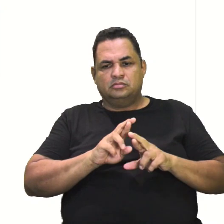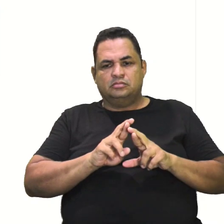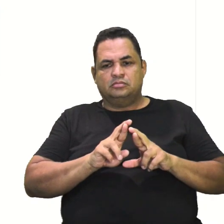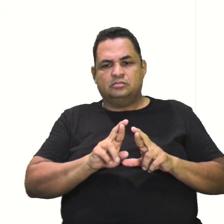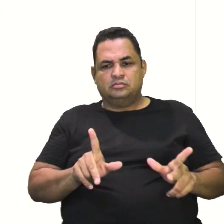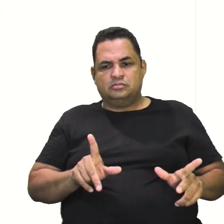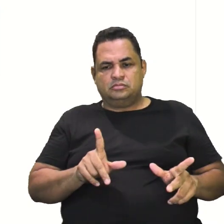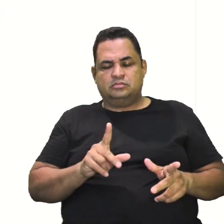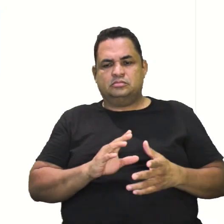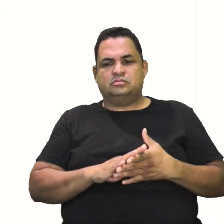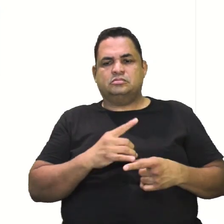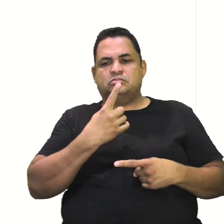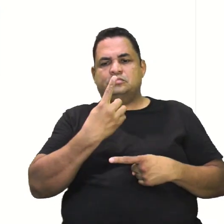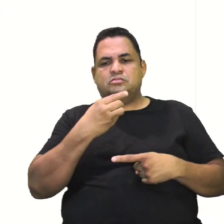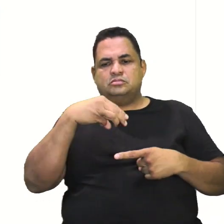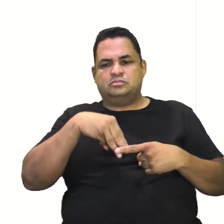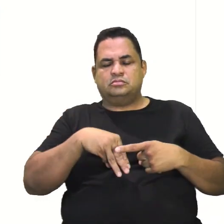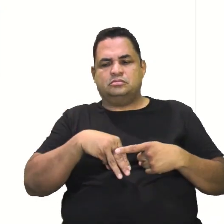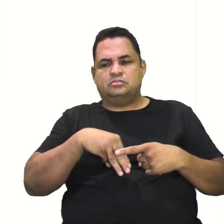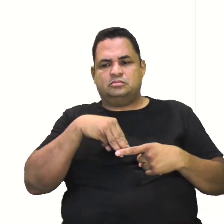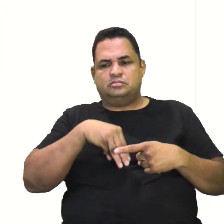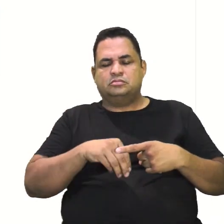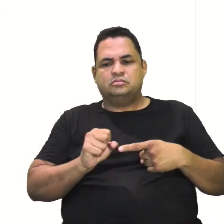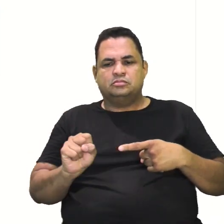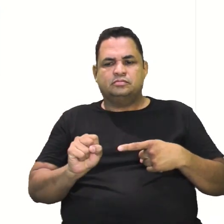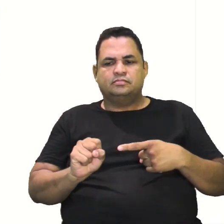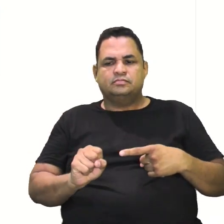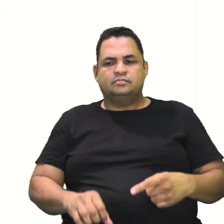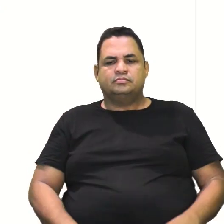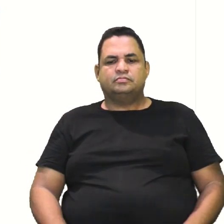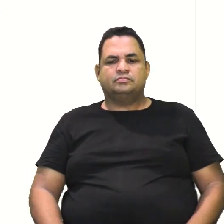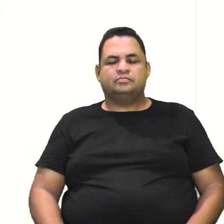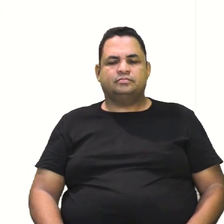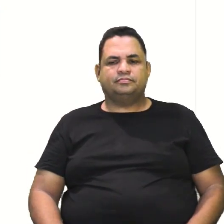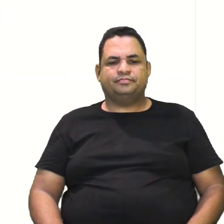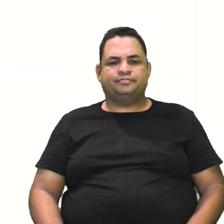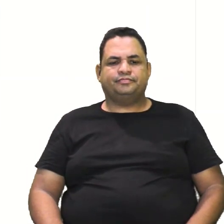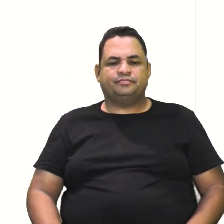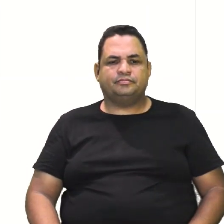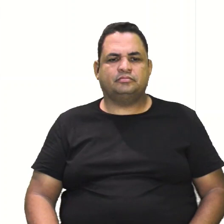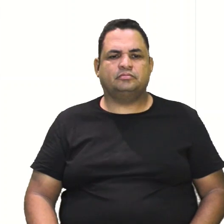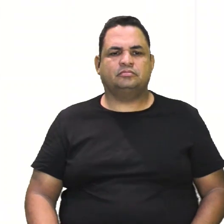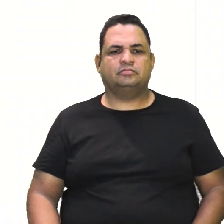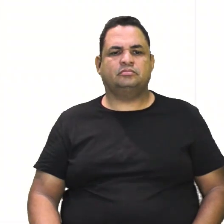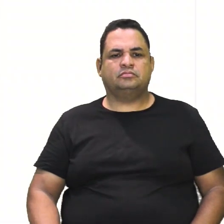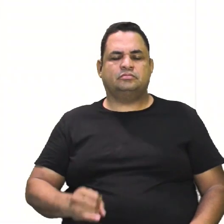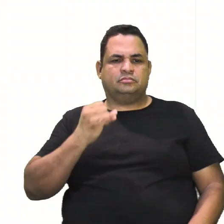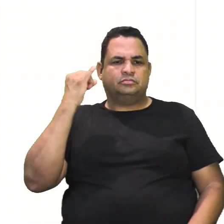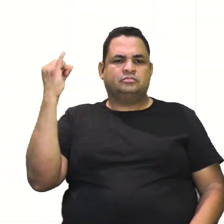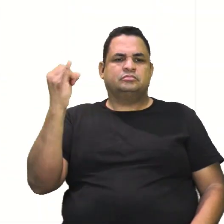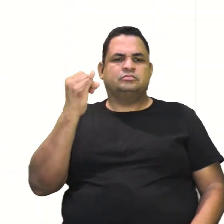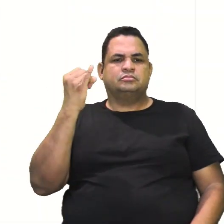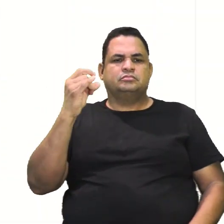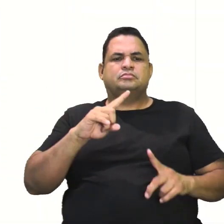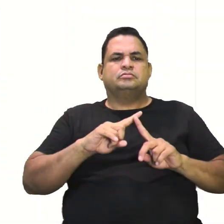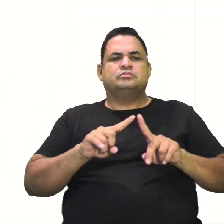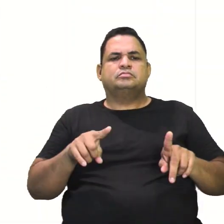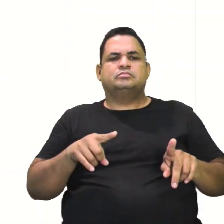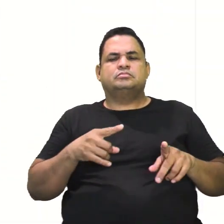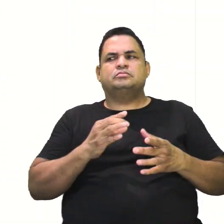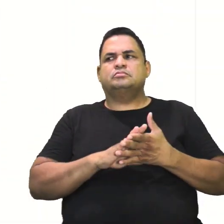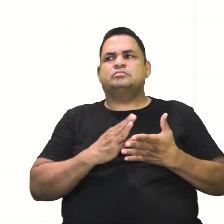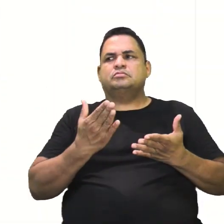e o oposto, né? Então é menos 1 sobre o m da outra. Isso. E aí é importante você lembrar, professor, mas e